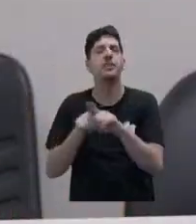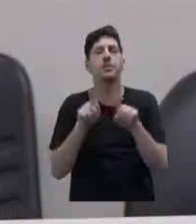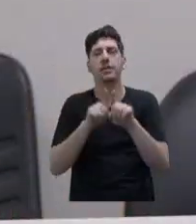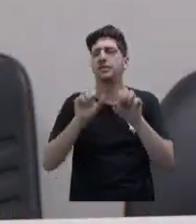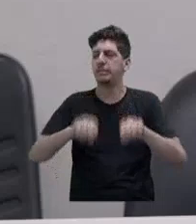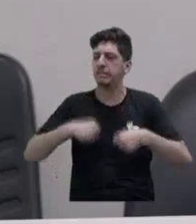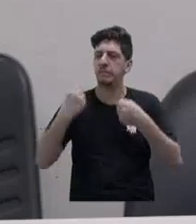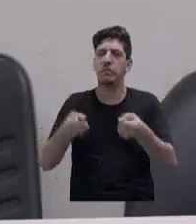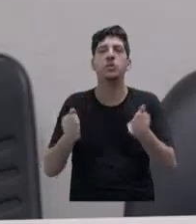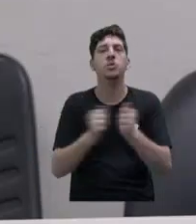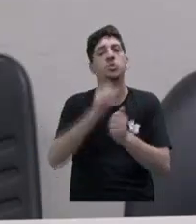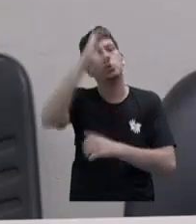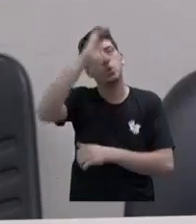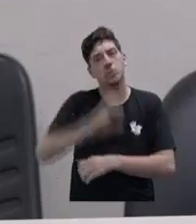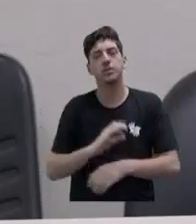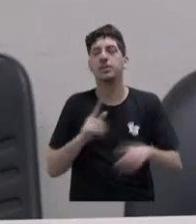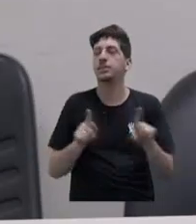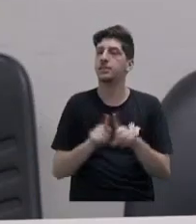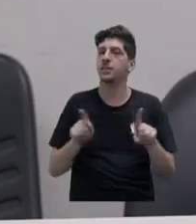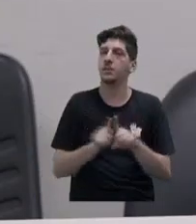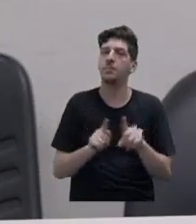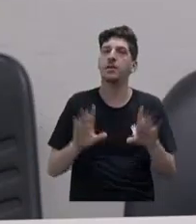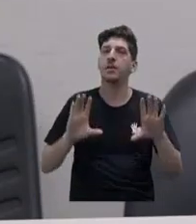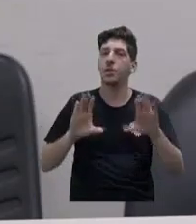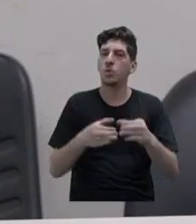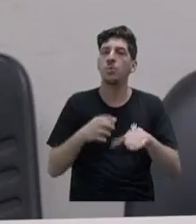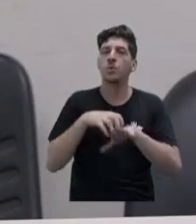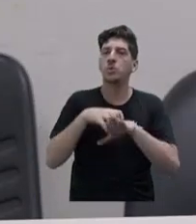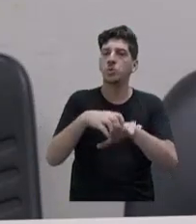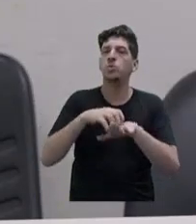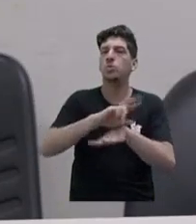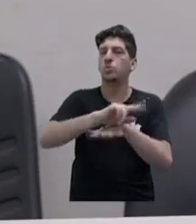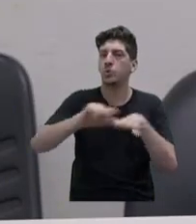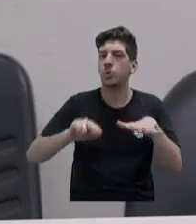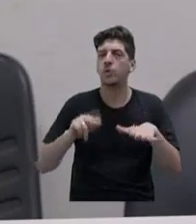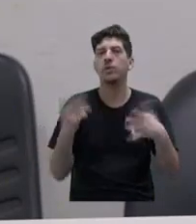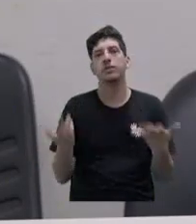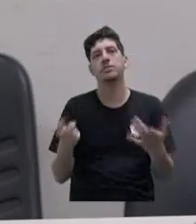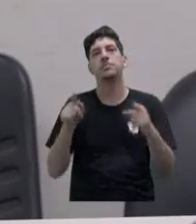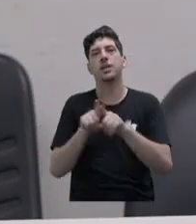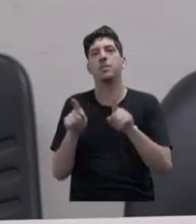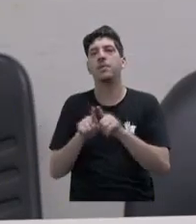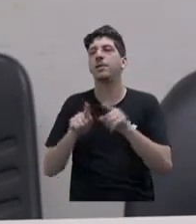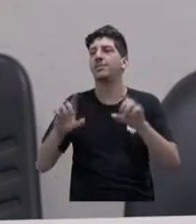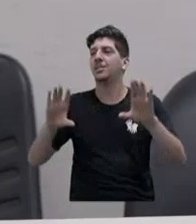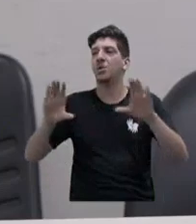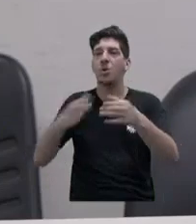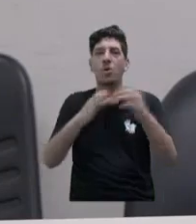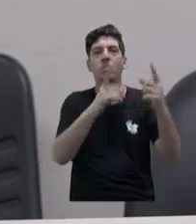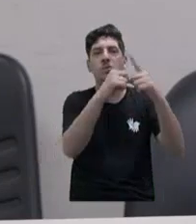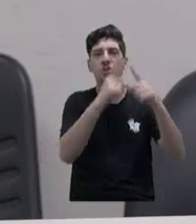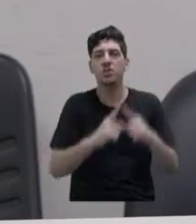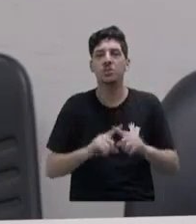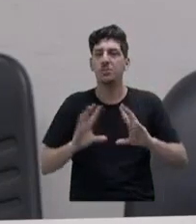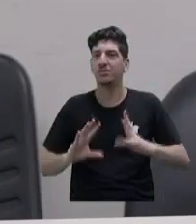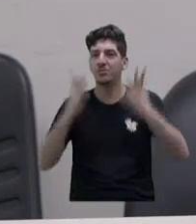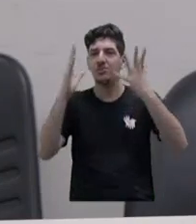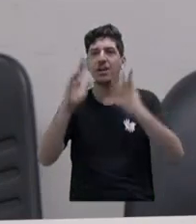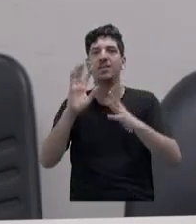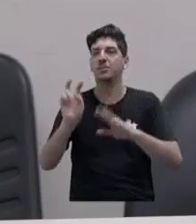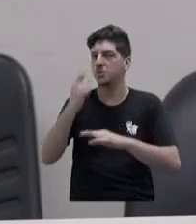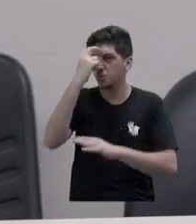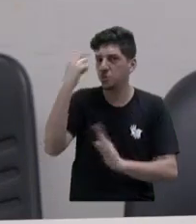força-tarefa com o Conselho, também com o turismo, os nossos circuitos turísticos, para que os